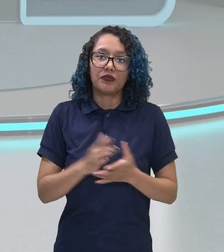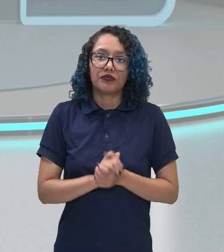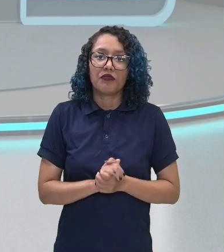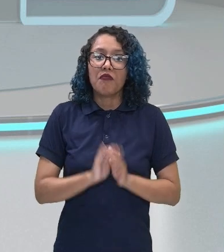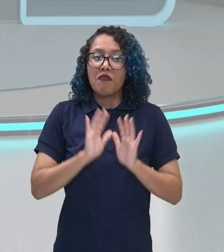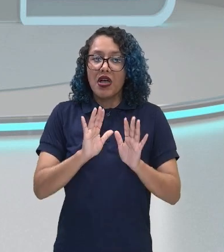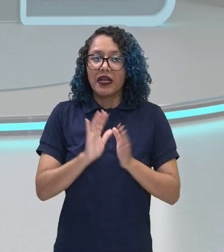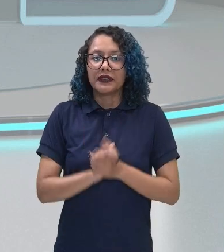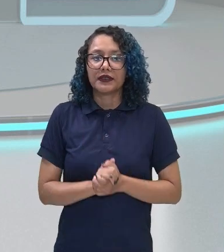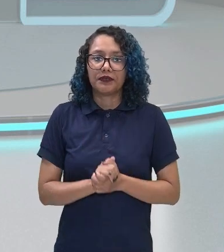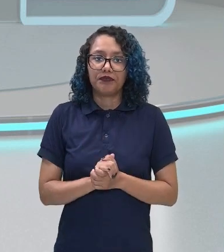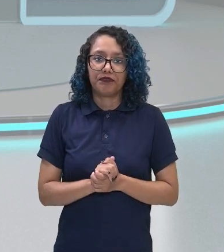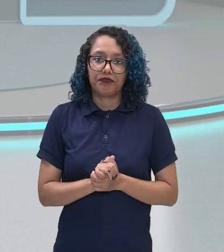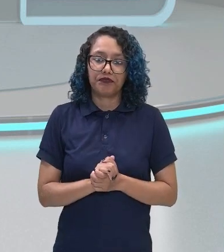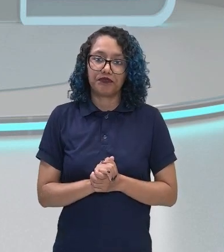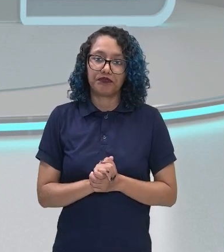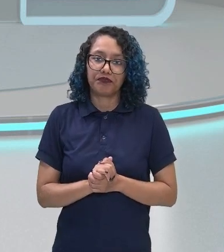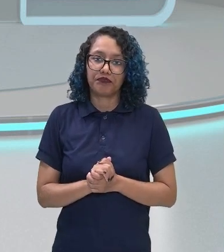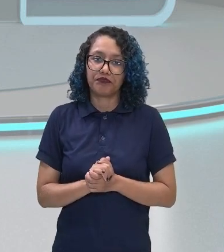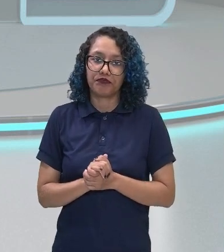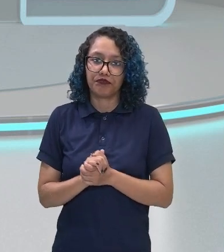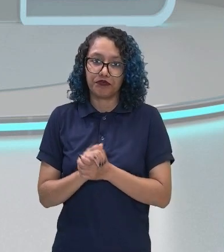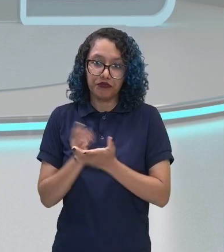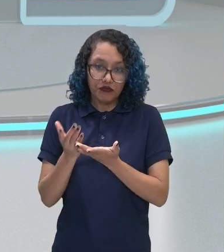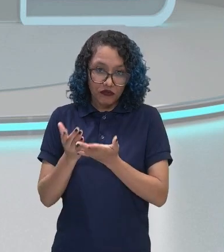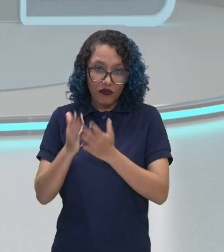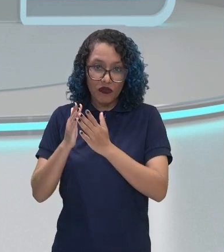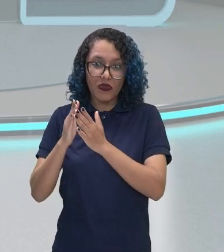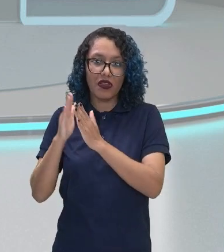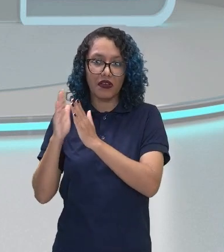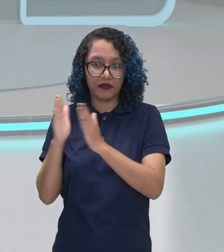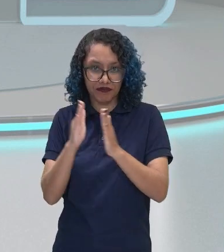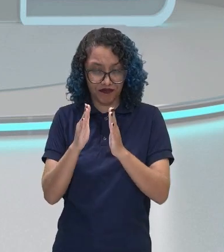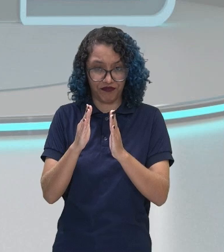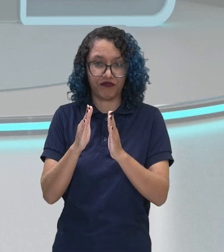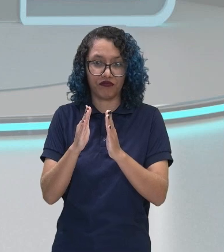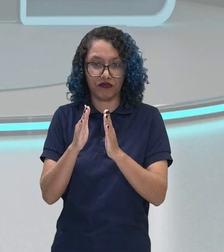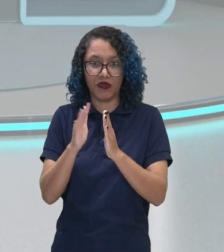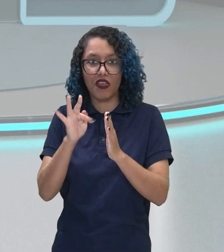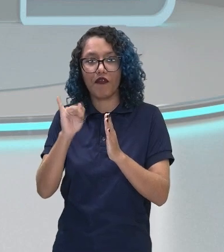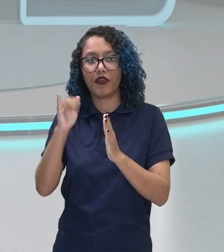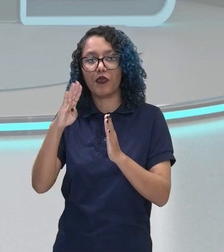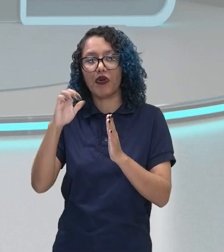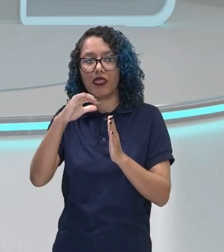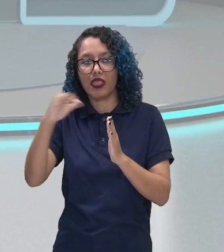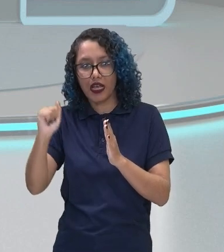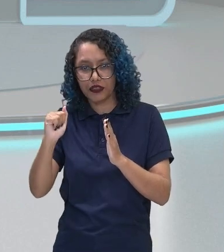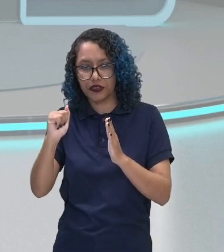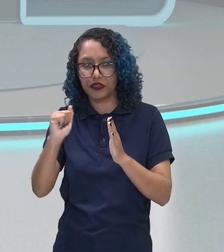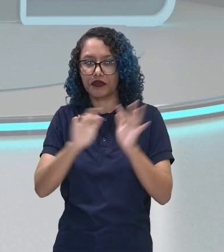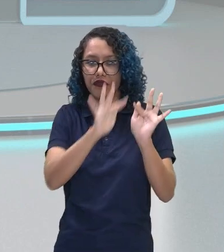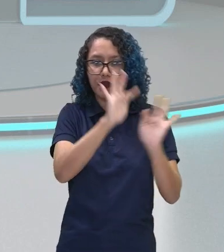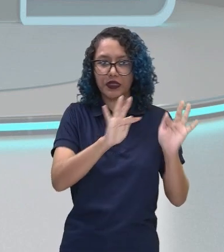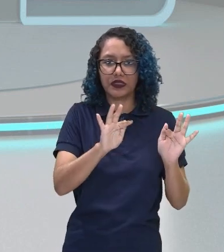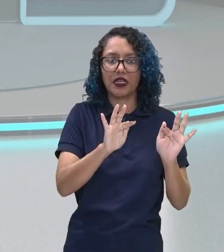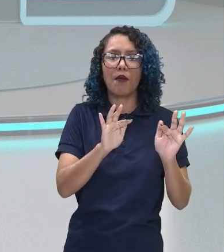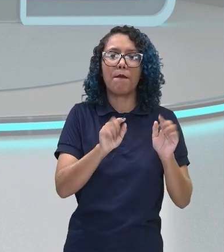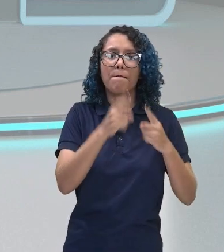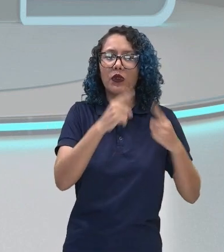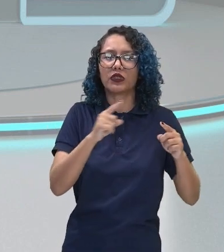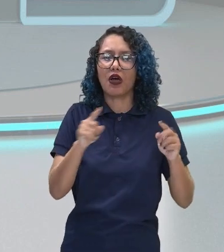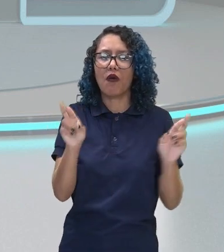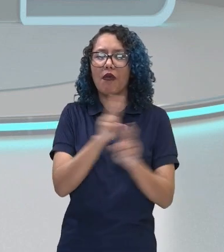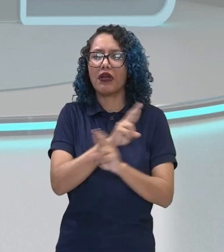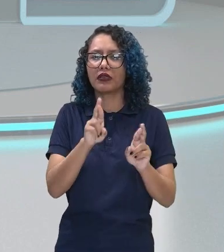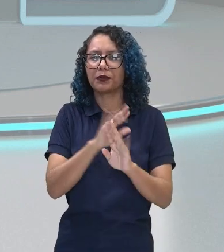da fórmula de Fibonacci e a frequência musical? Parece meio ilógico a gente enxergar